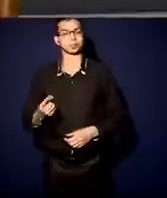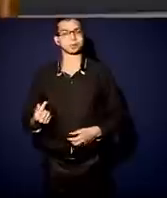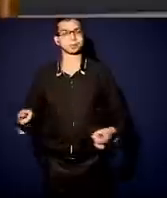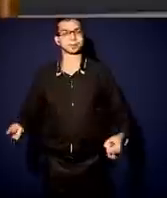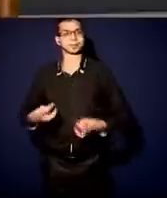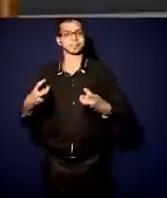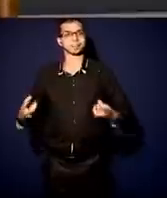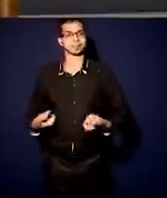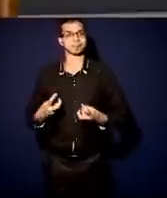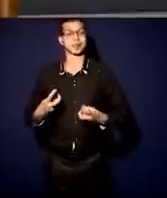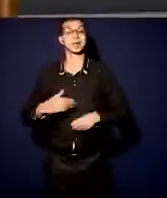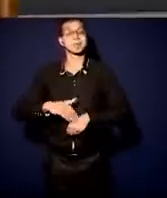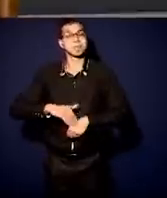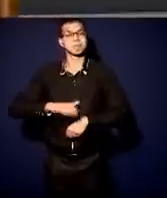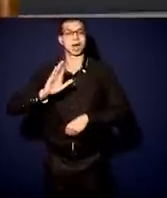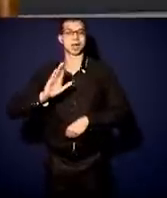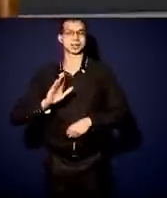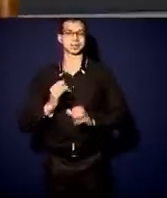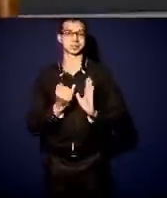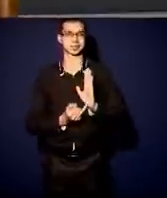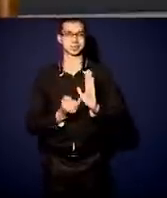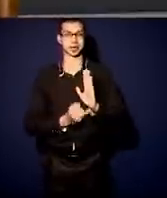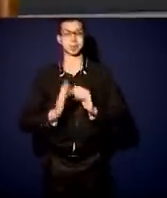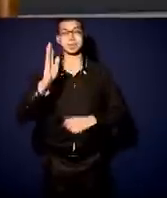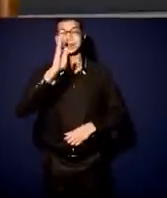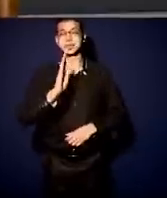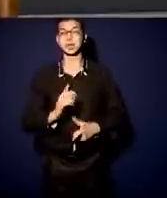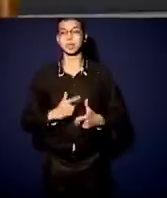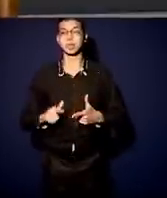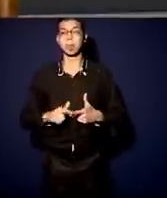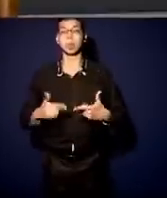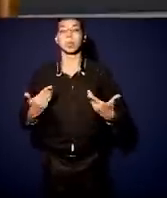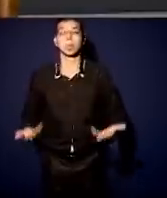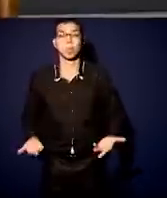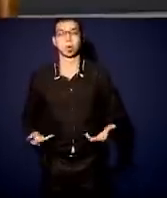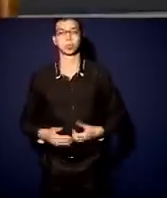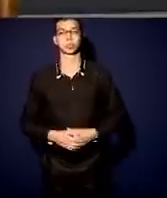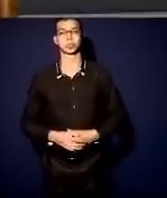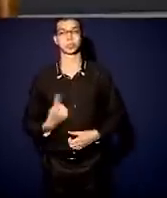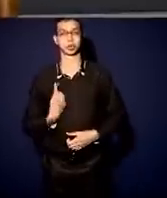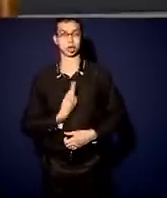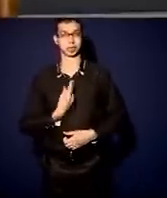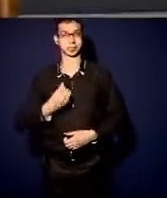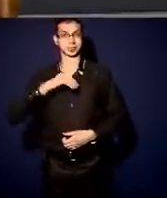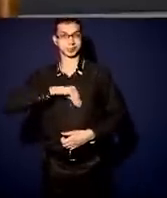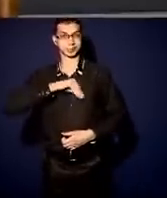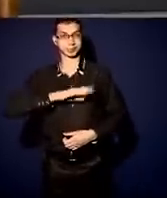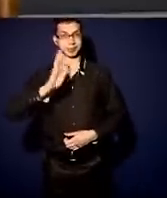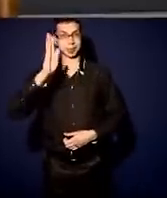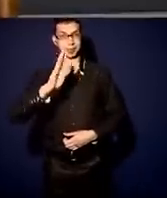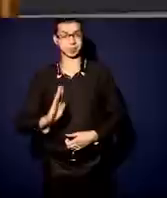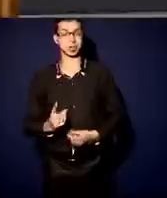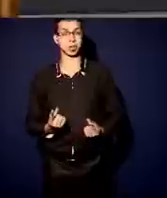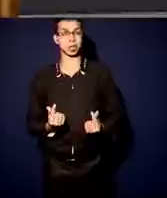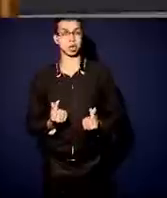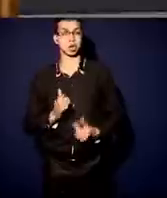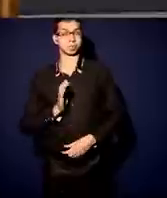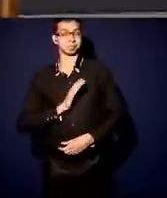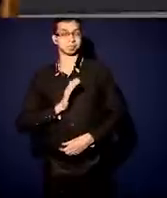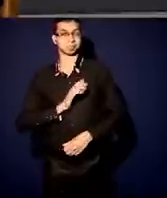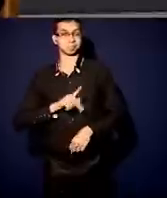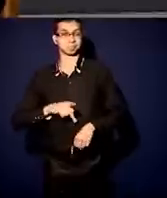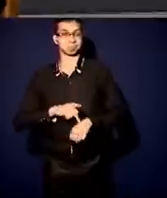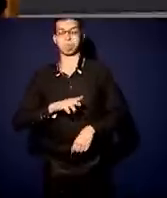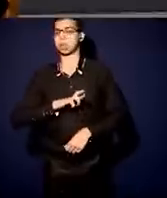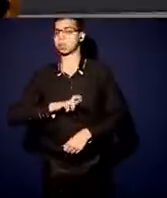novamente qual é o problema arrecadação no Brasil para o nosso nível de renda o Brasil não é um país rico para o